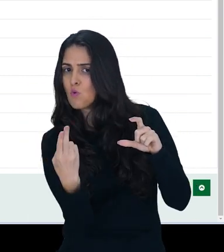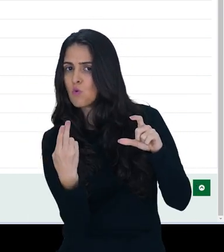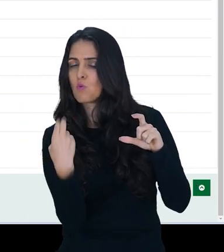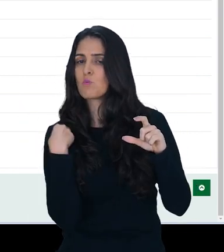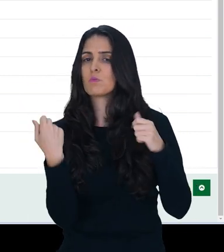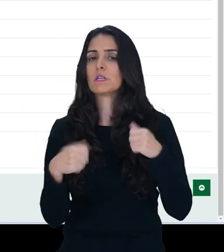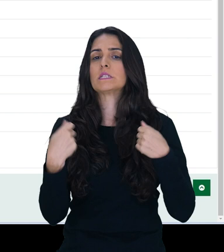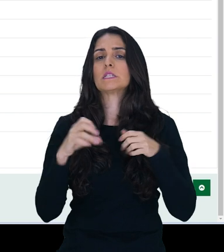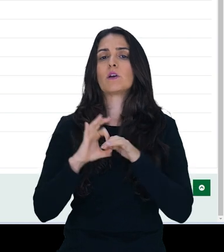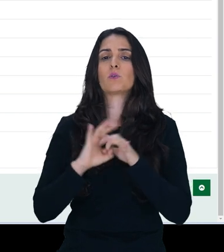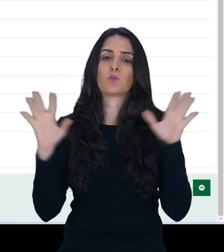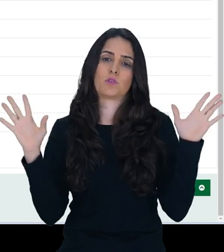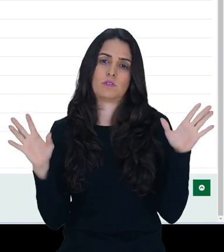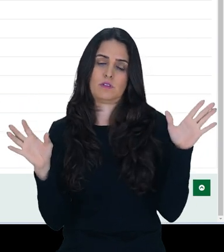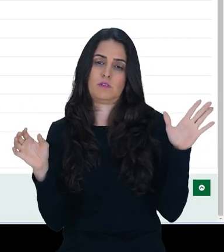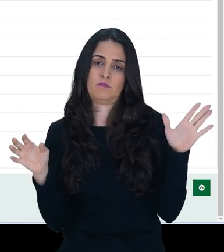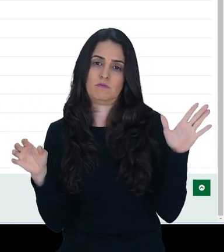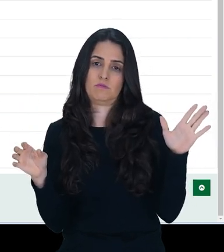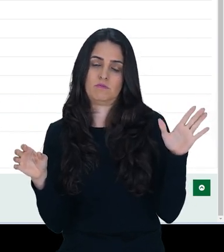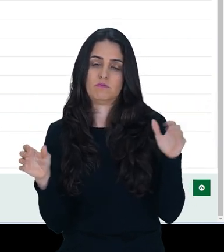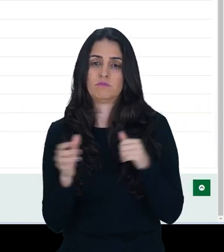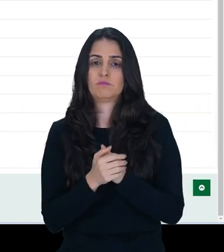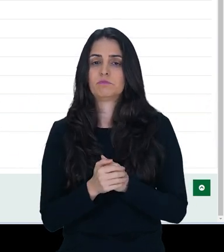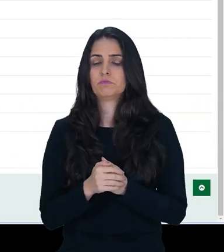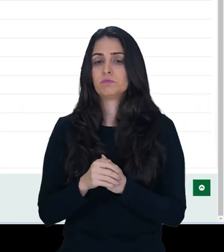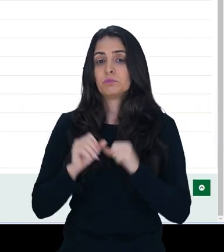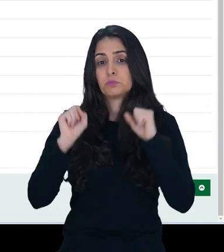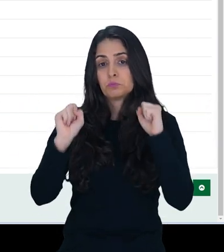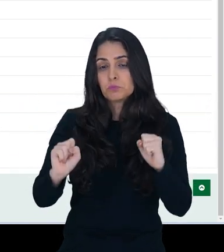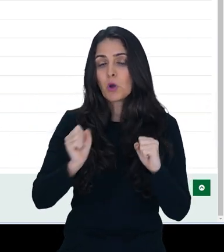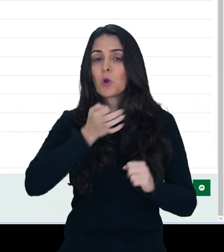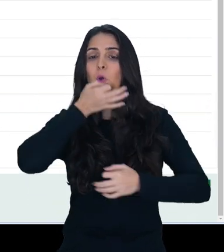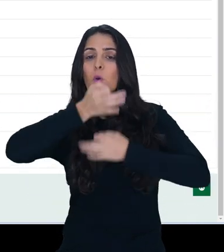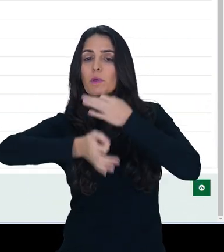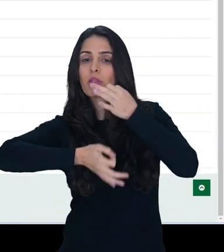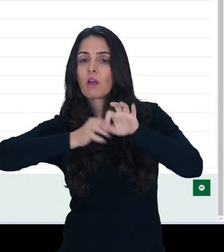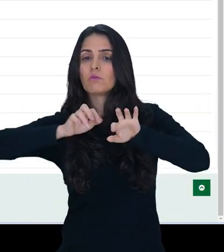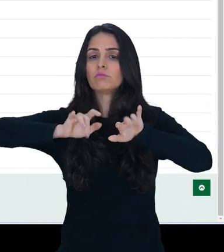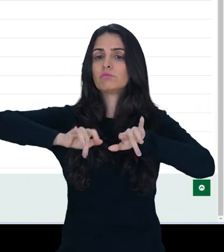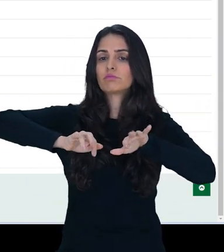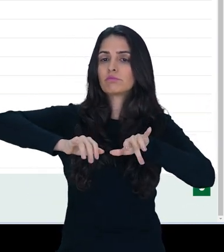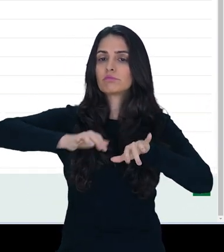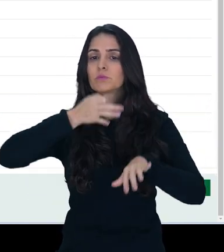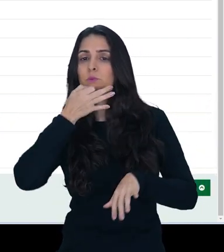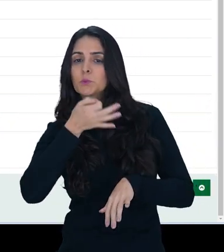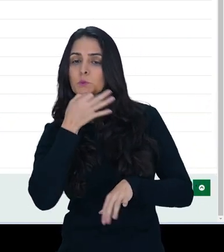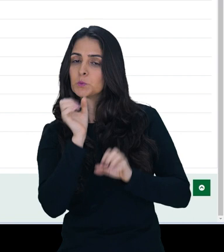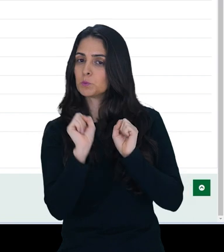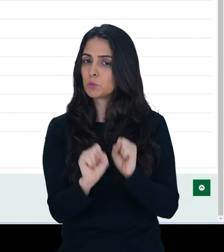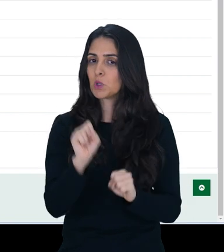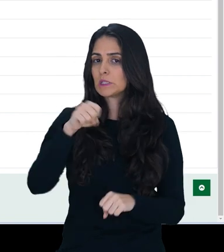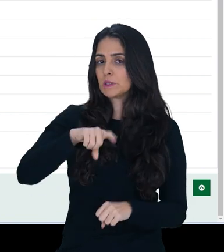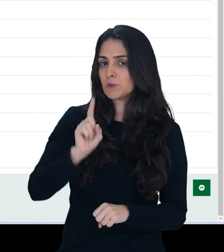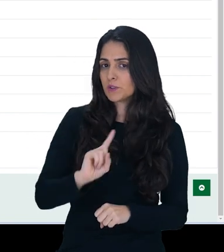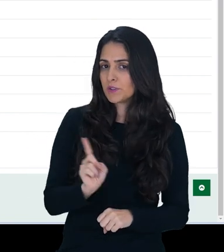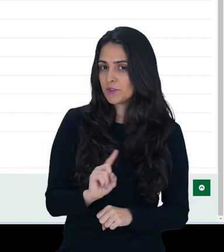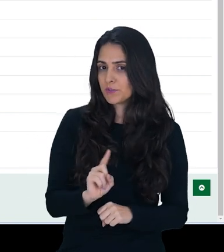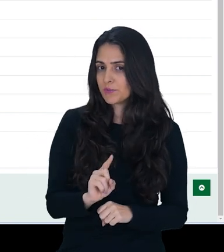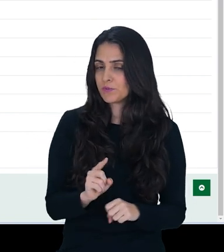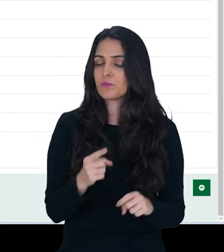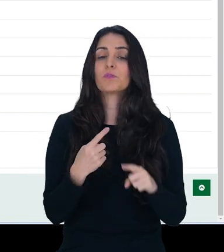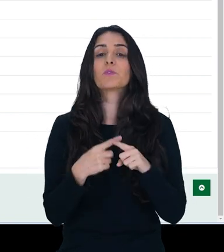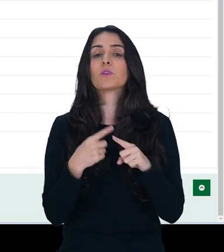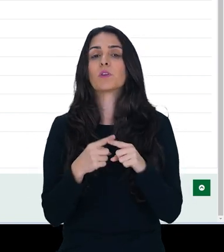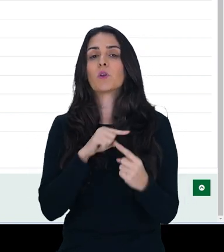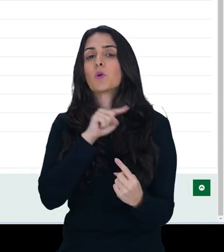o aluno postou e já ficou visível permitir comentários então É bem interessante principalmente porque o objetivo